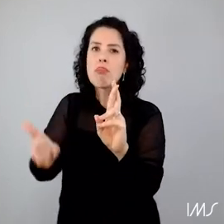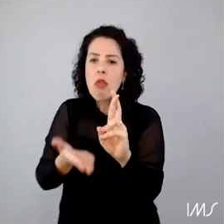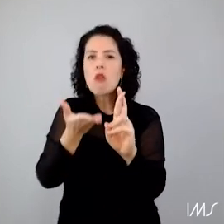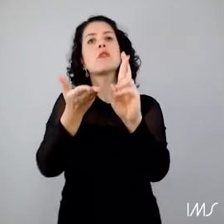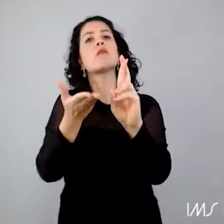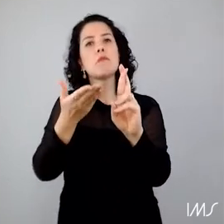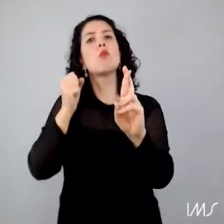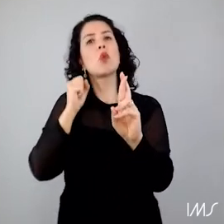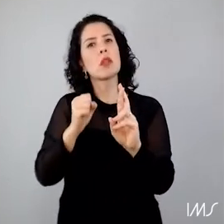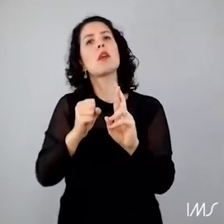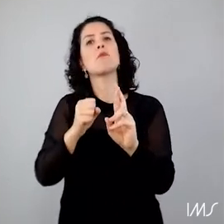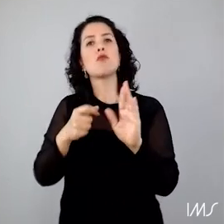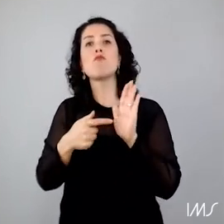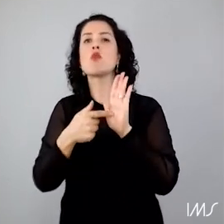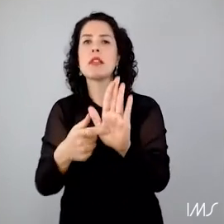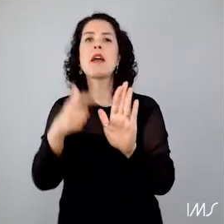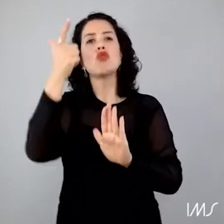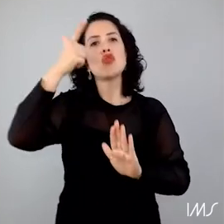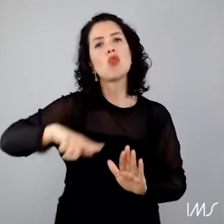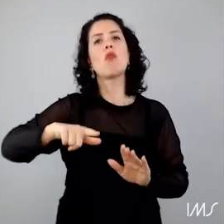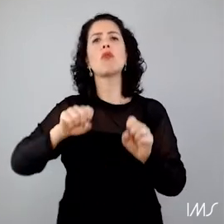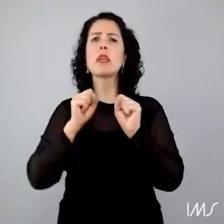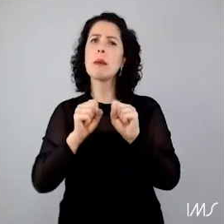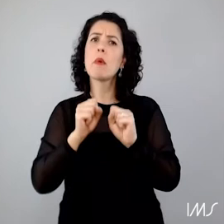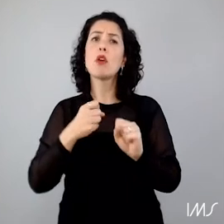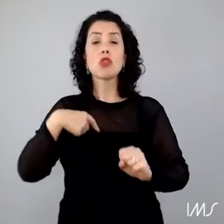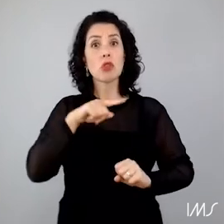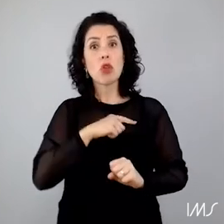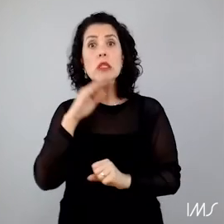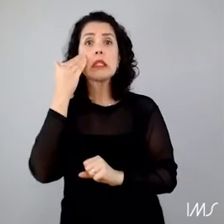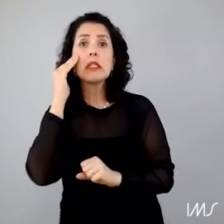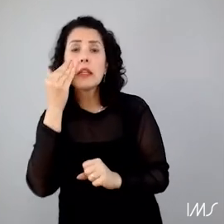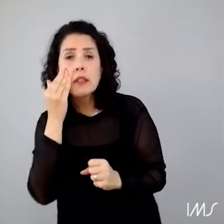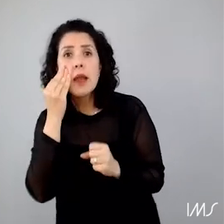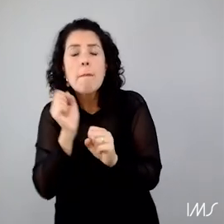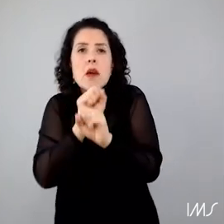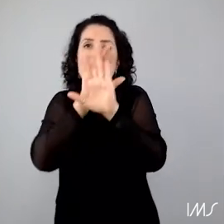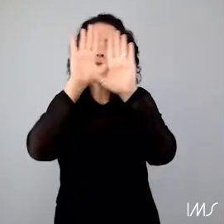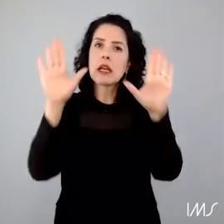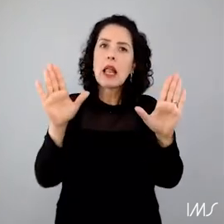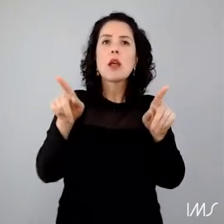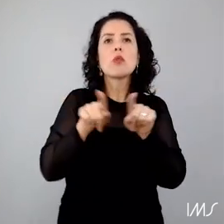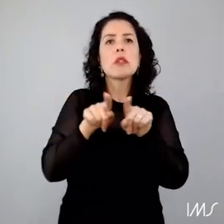de recuperação de referências que permitem com que a gente compreenda melhor